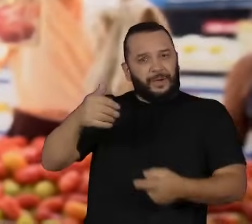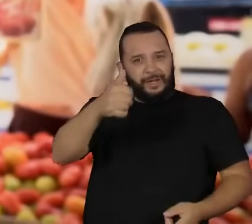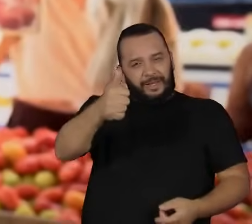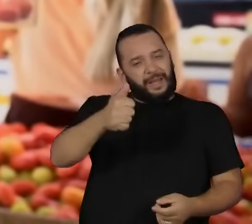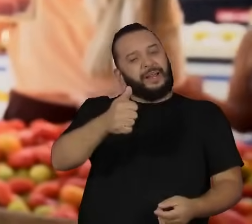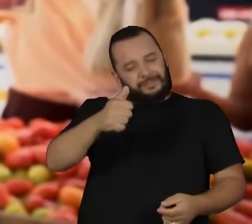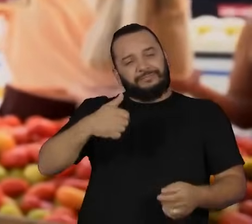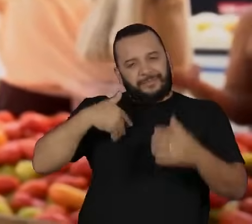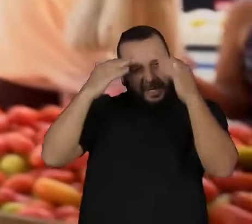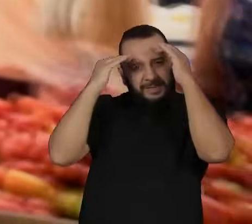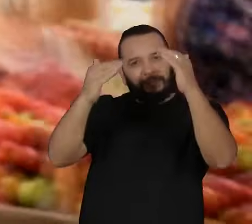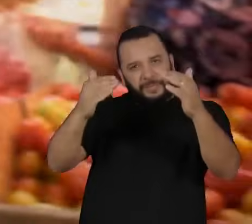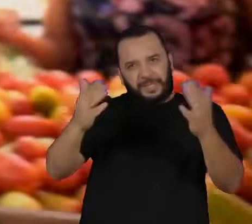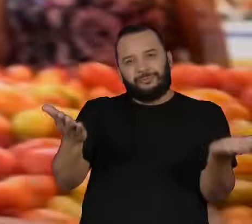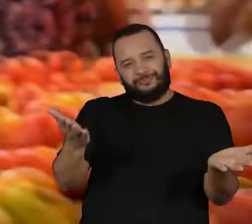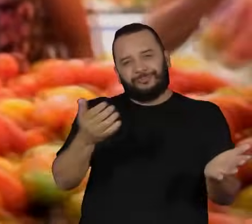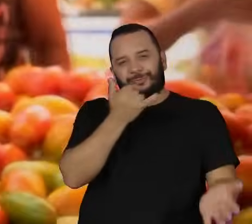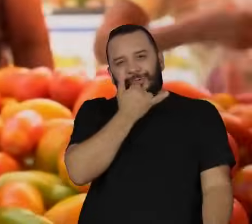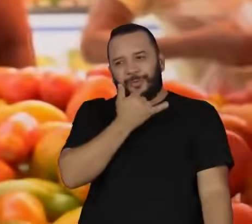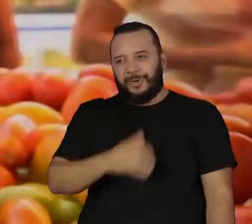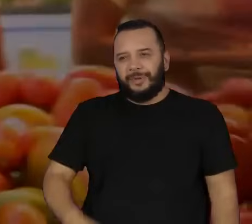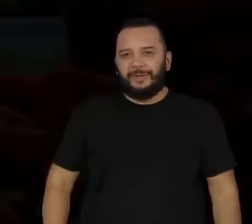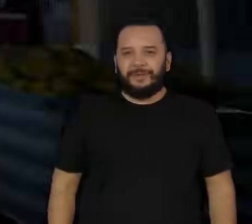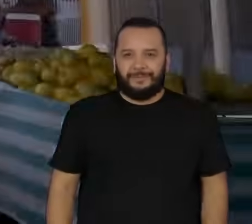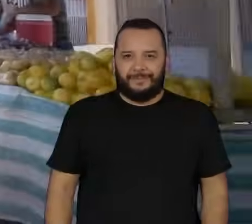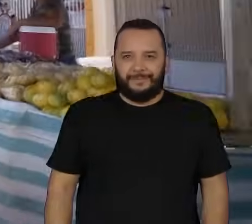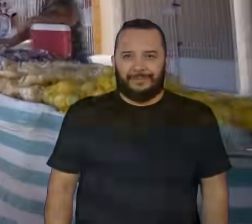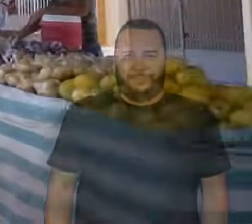todo respeito, é o revolucionário aí.